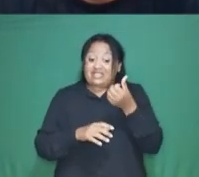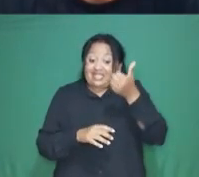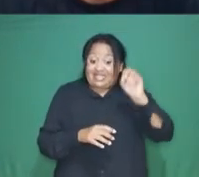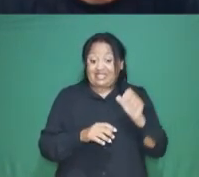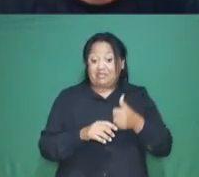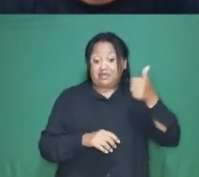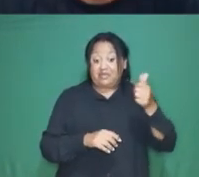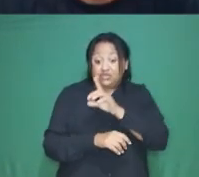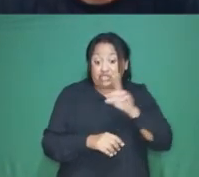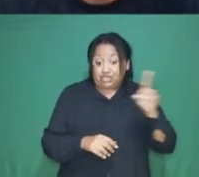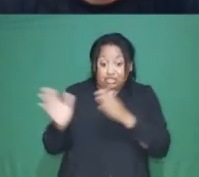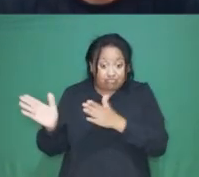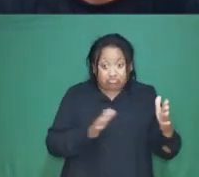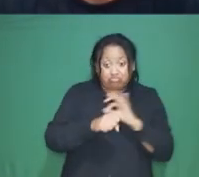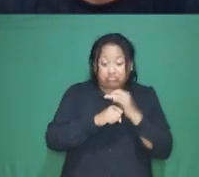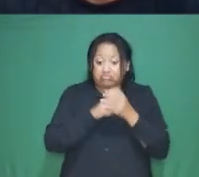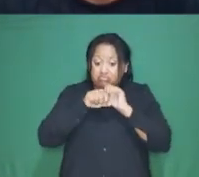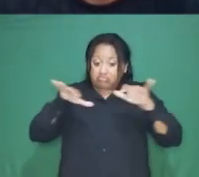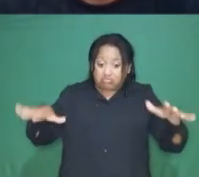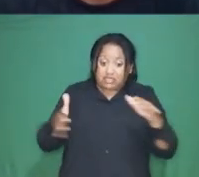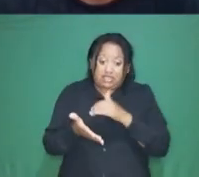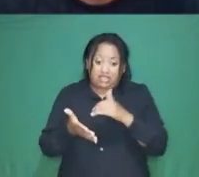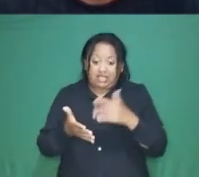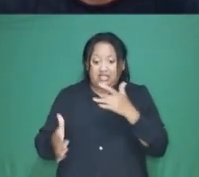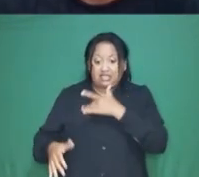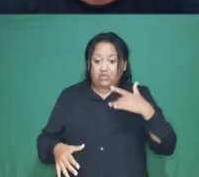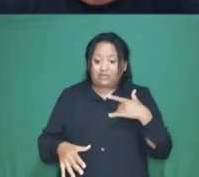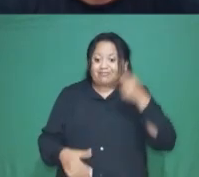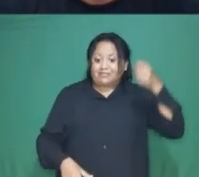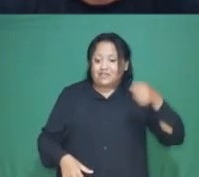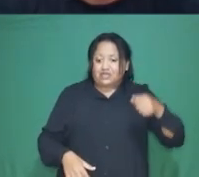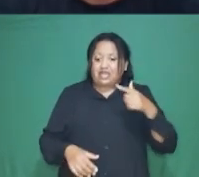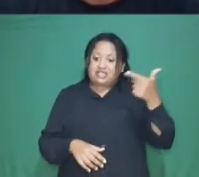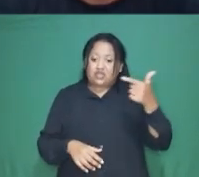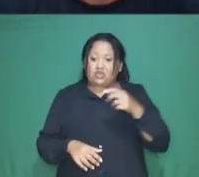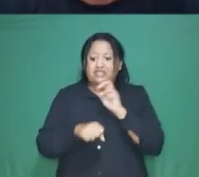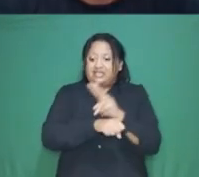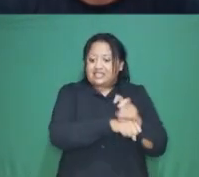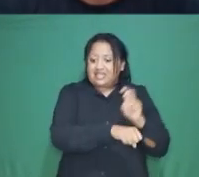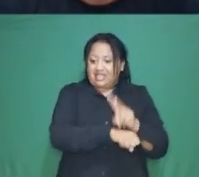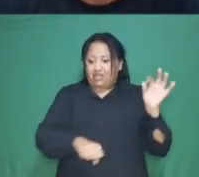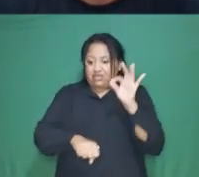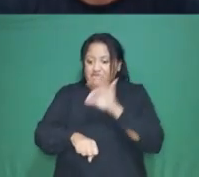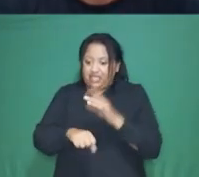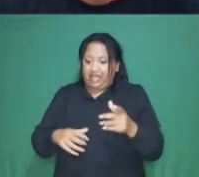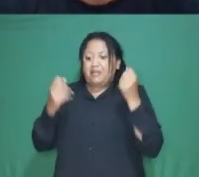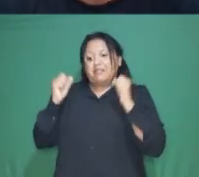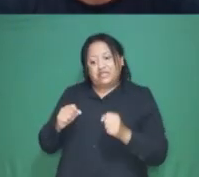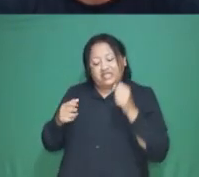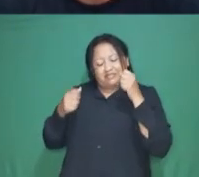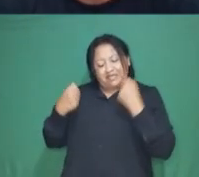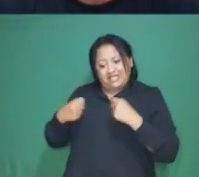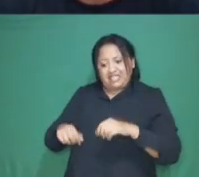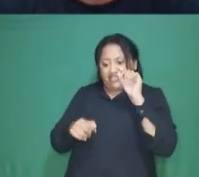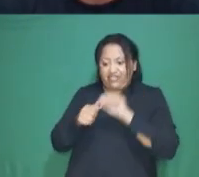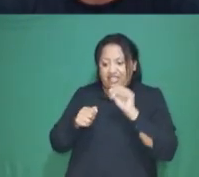a secretaria de saúde decidiu que a segunda dedetização deveria ser feita no dia em que o número de infectados chegasse a